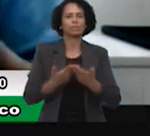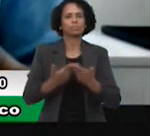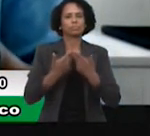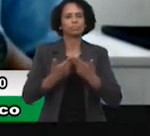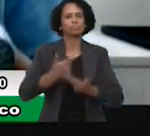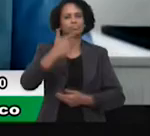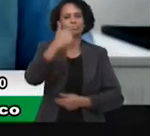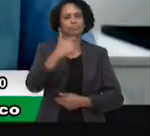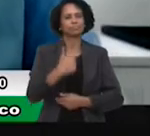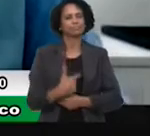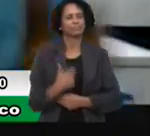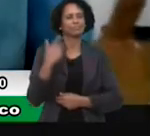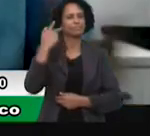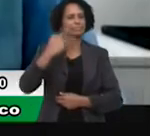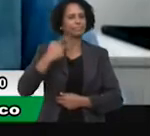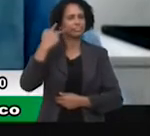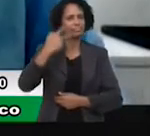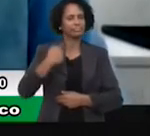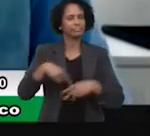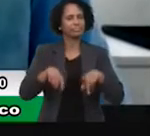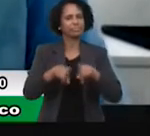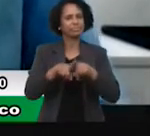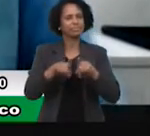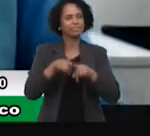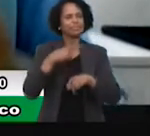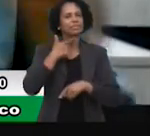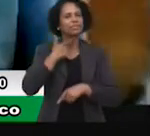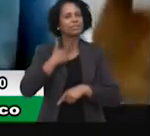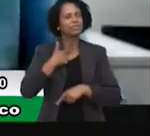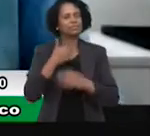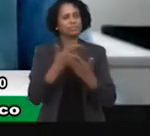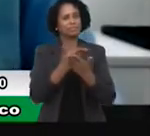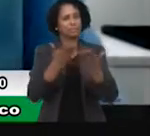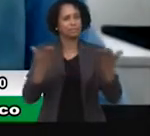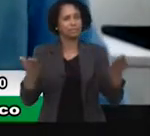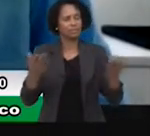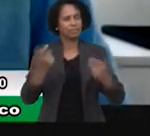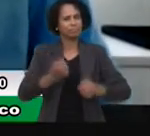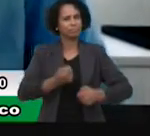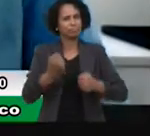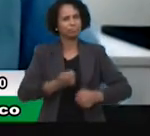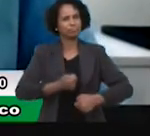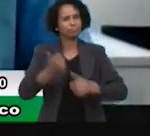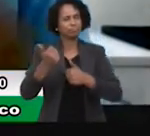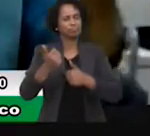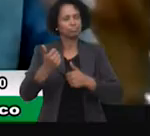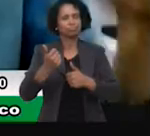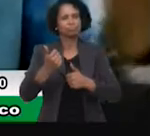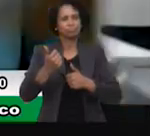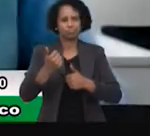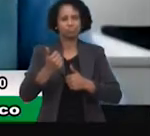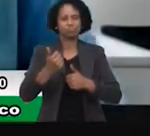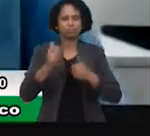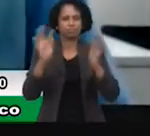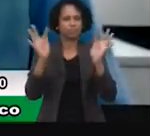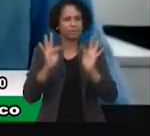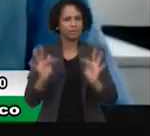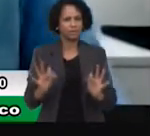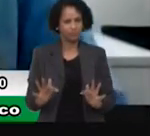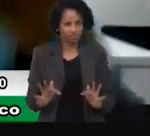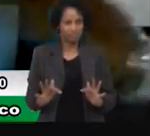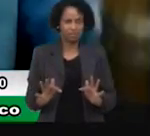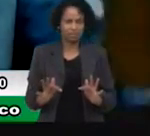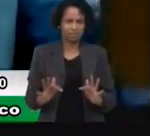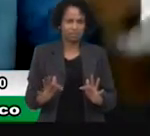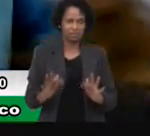nobre vereador. E desejar, gente, a todos aí um próspero 2021, que a família de vocês seja